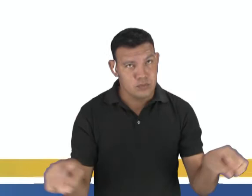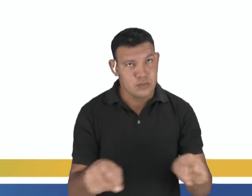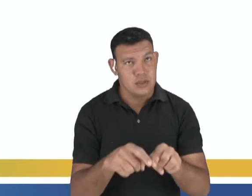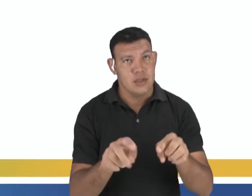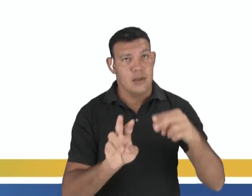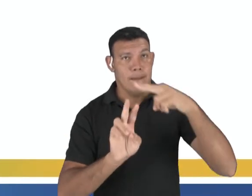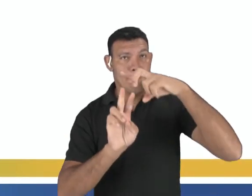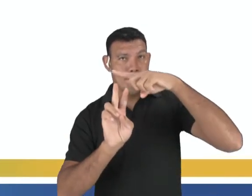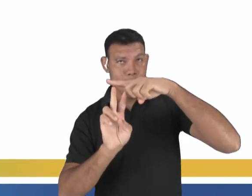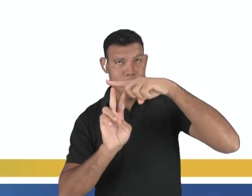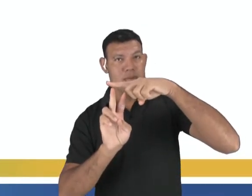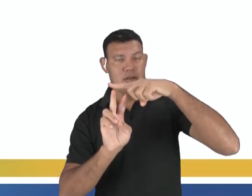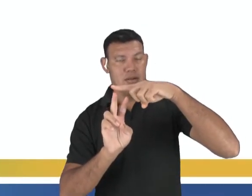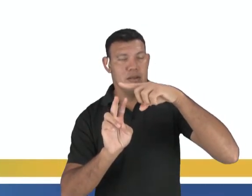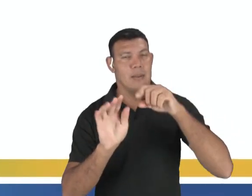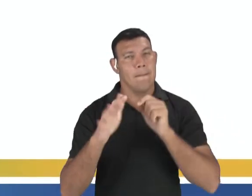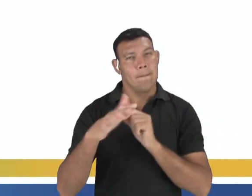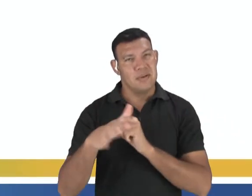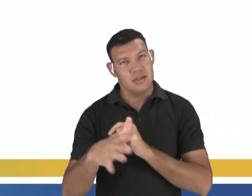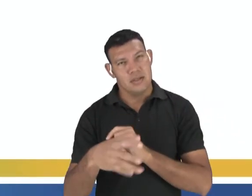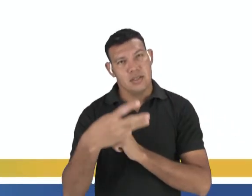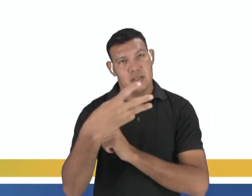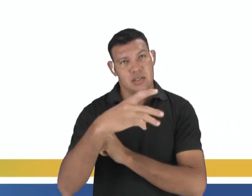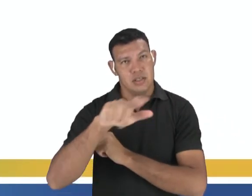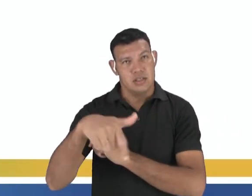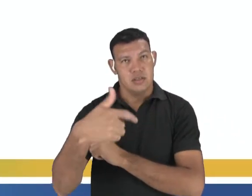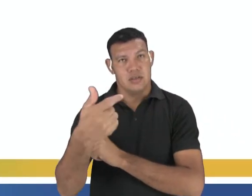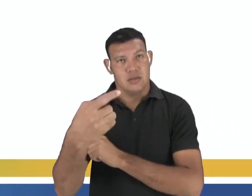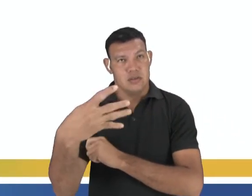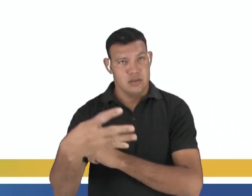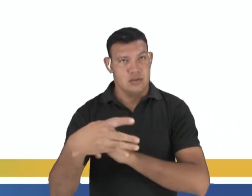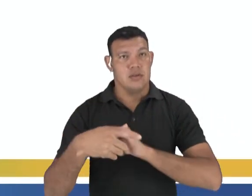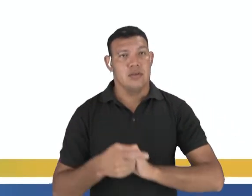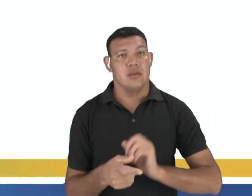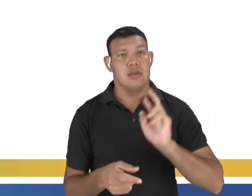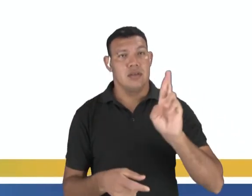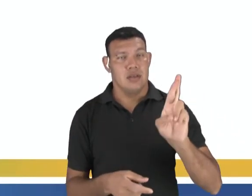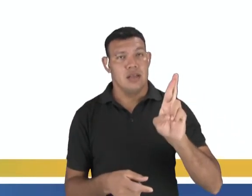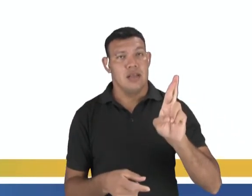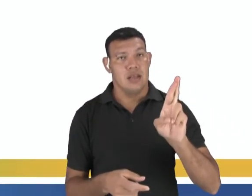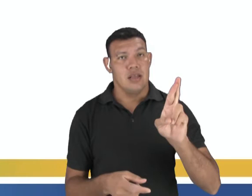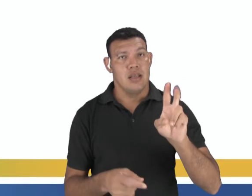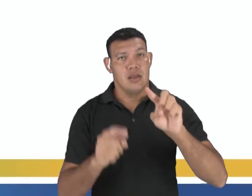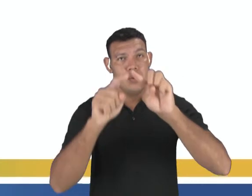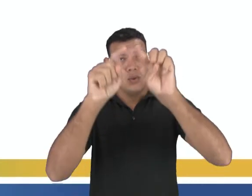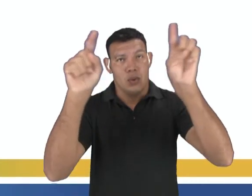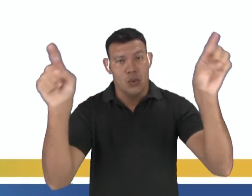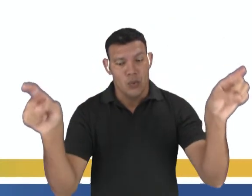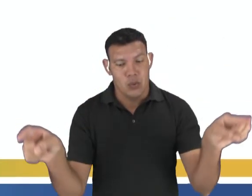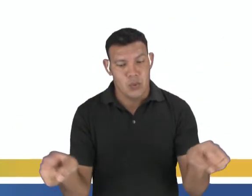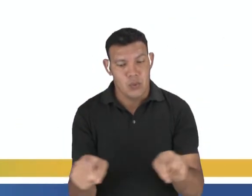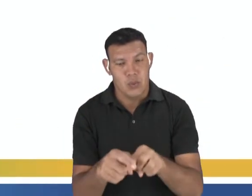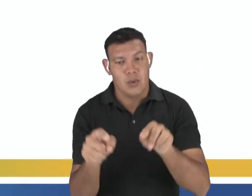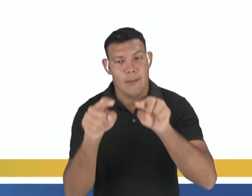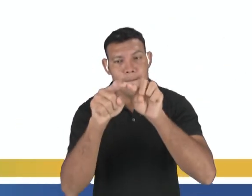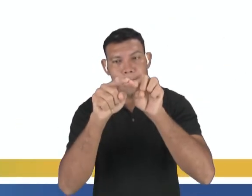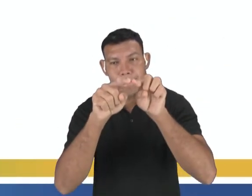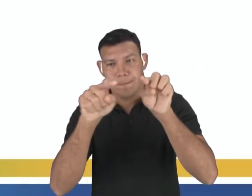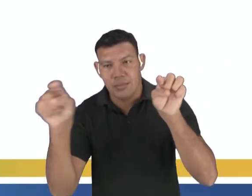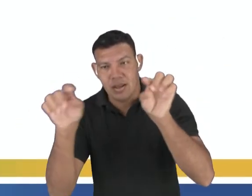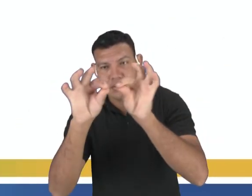grego Arquimedes foi a pessoa a quem foi atribuído a descoberta desse número constante,